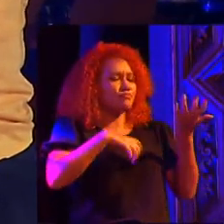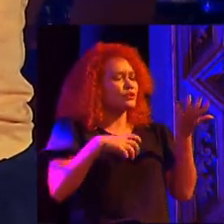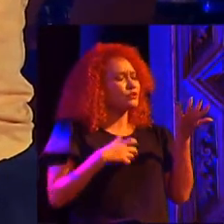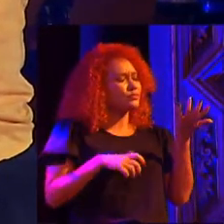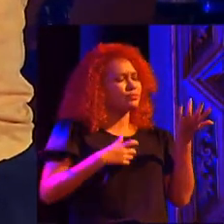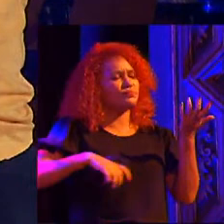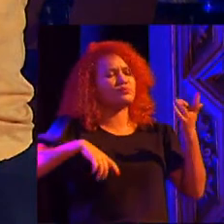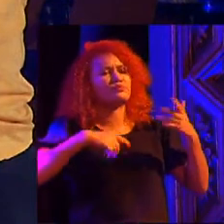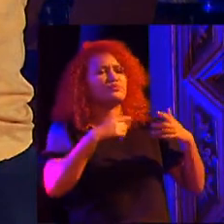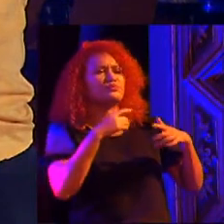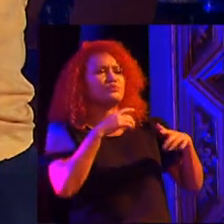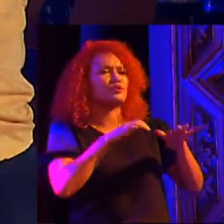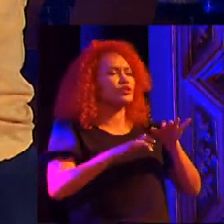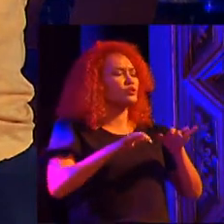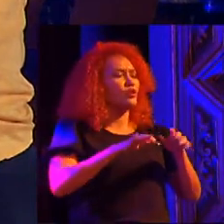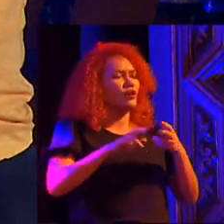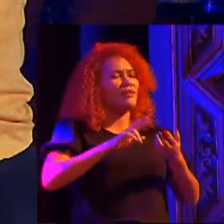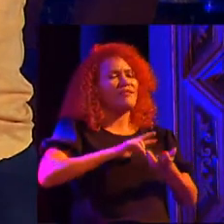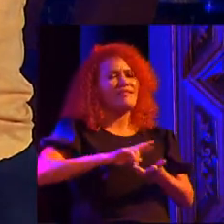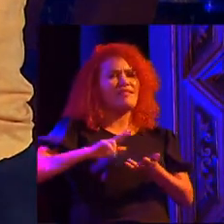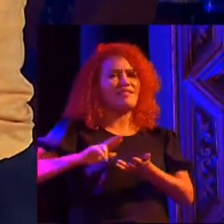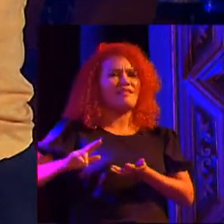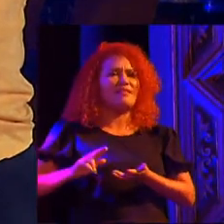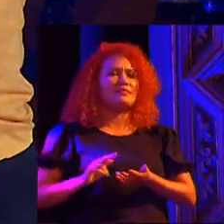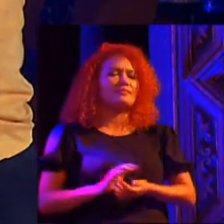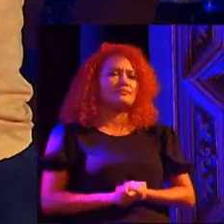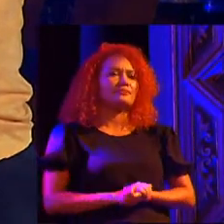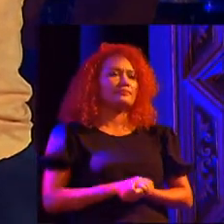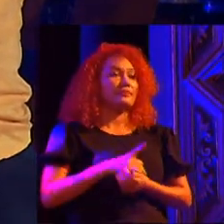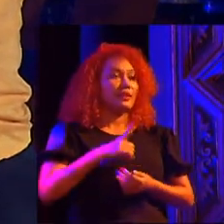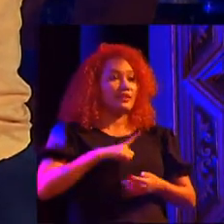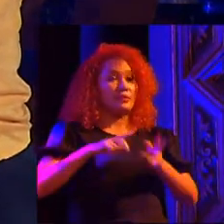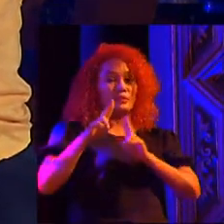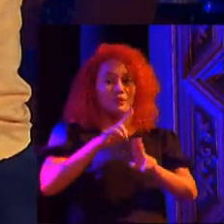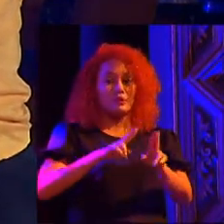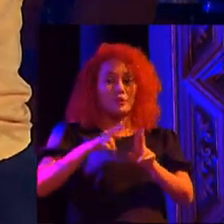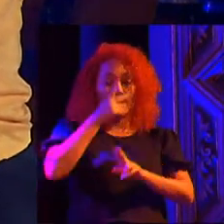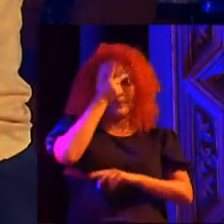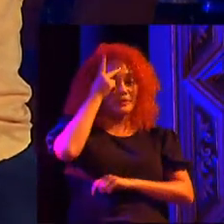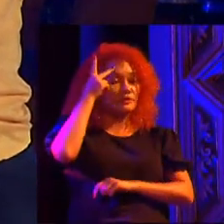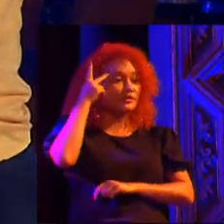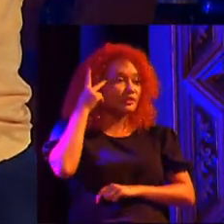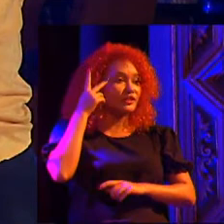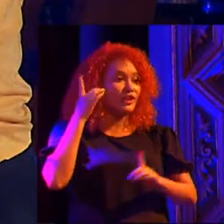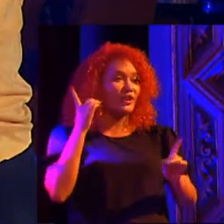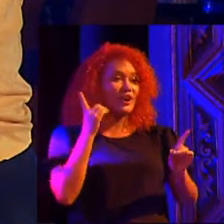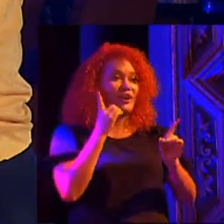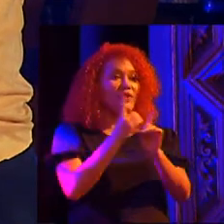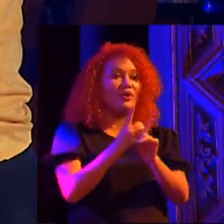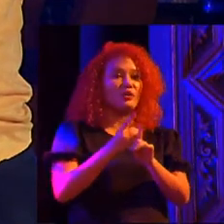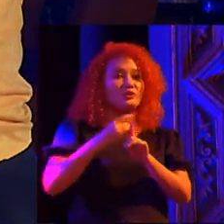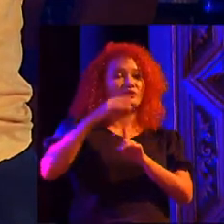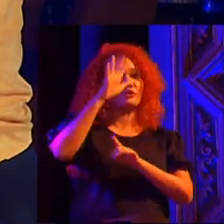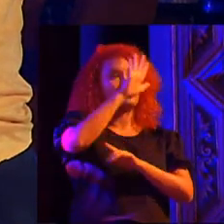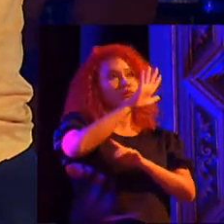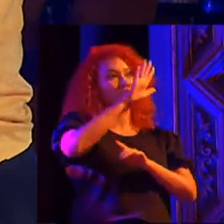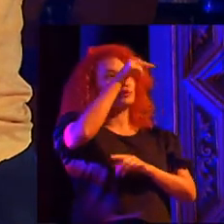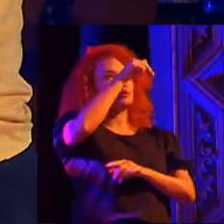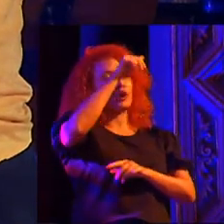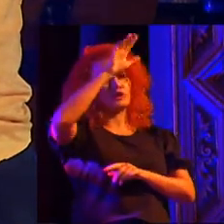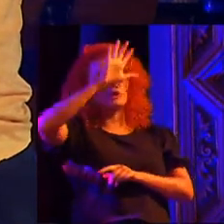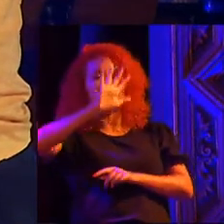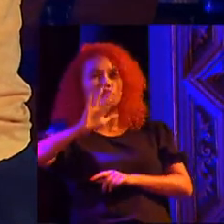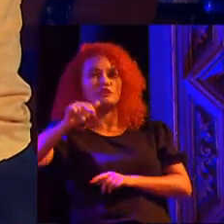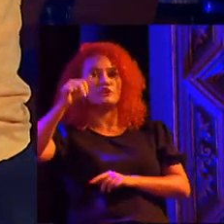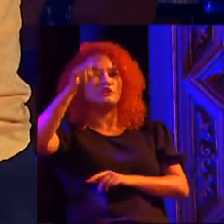Há tanta gente que está aí, Tati Brito, Yomana Rocha, Andrei, ao encontro do Norte e Nordeste. Então,